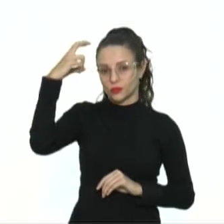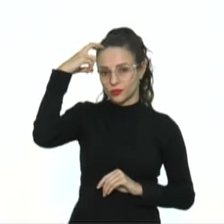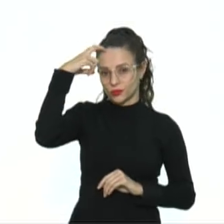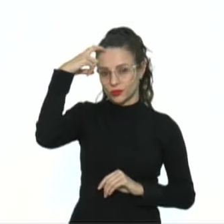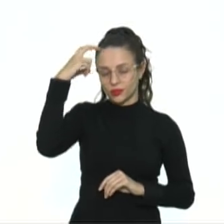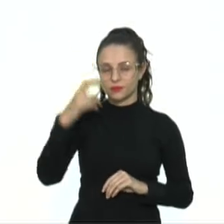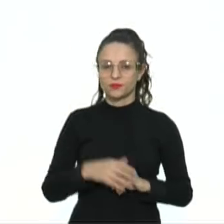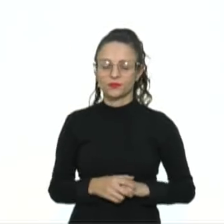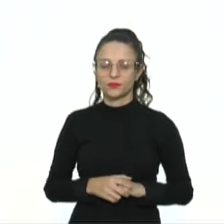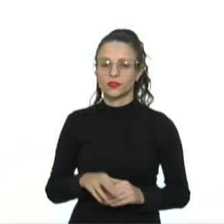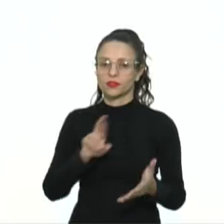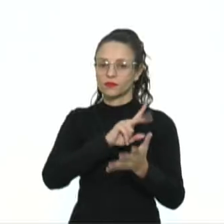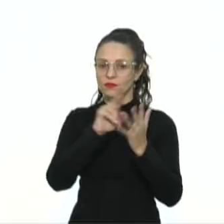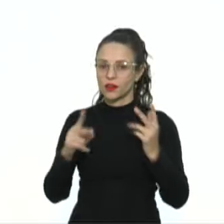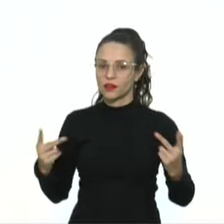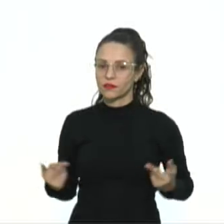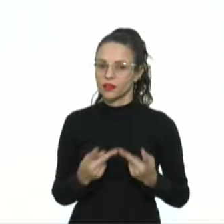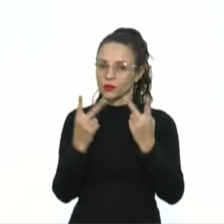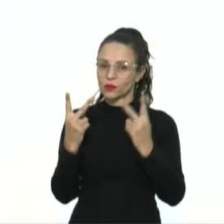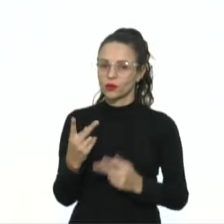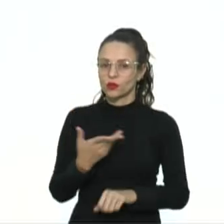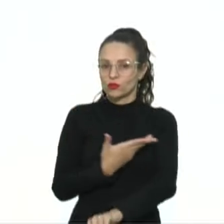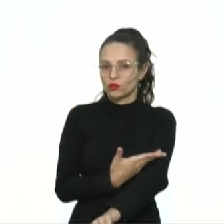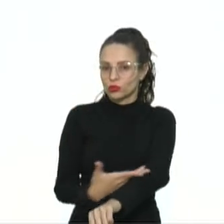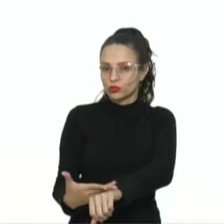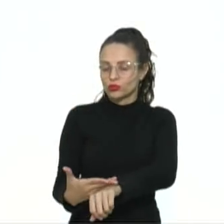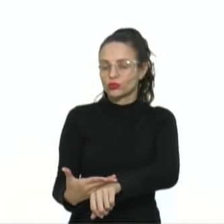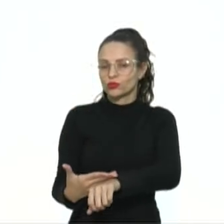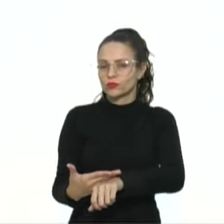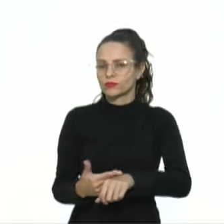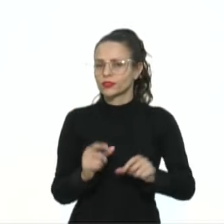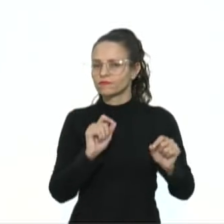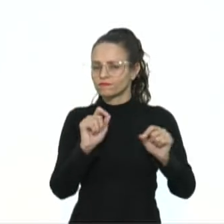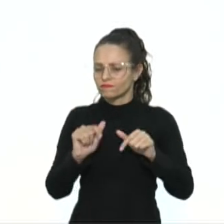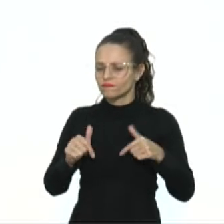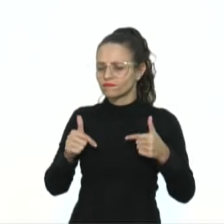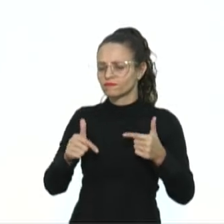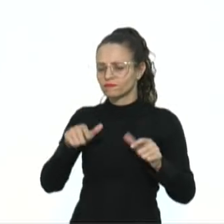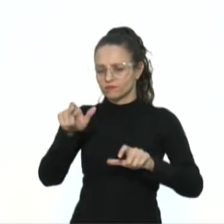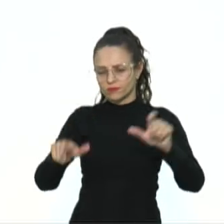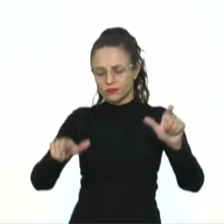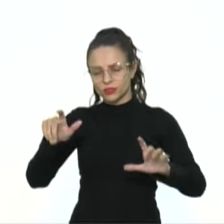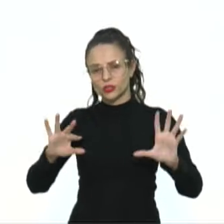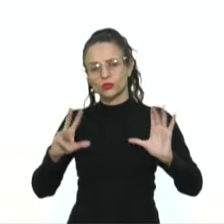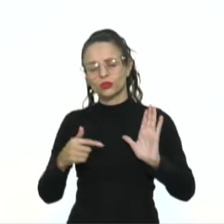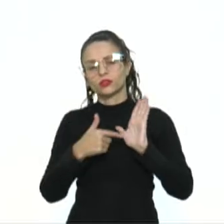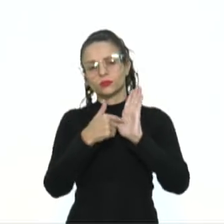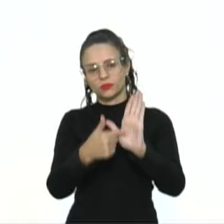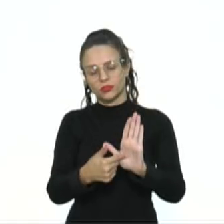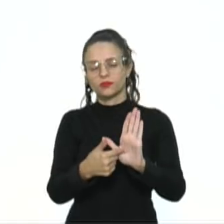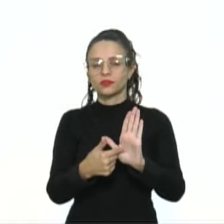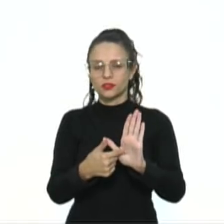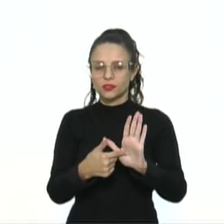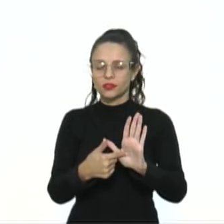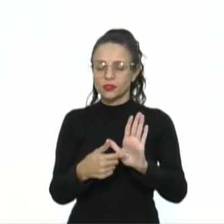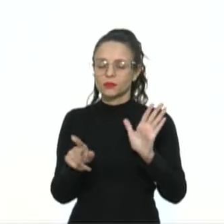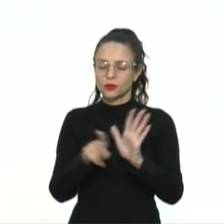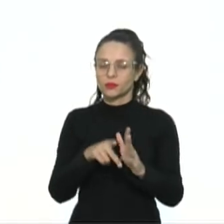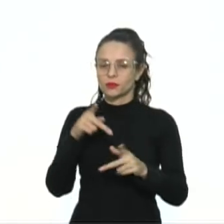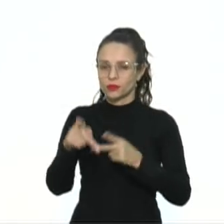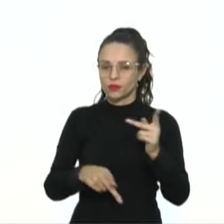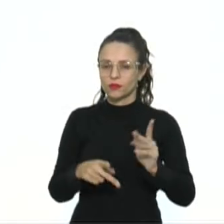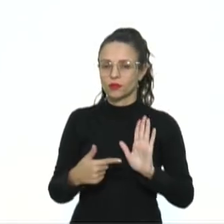Cultura, conjunto de valores, costumes e atividades das pessoas. Toda manifestação e produção de um povo traz